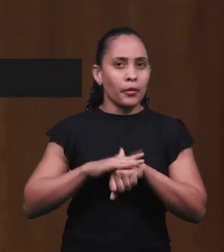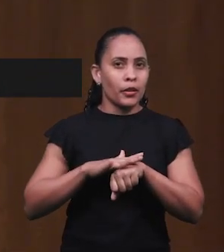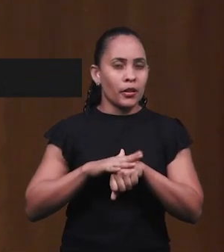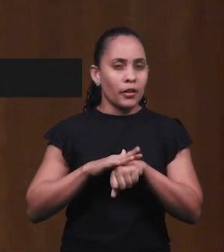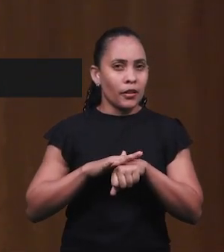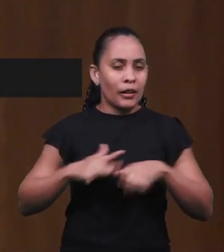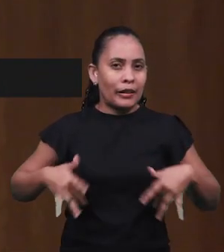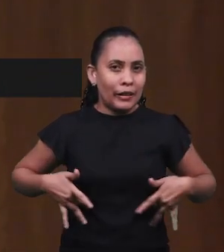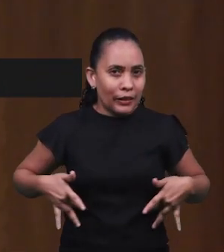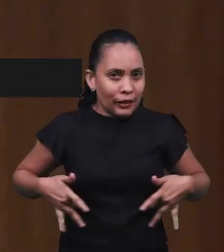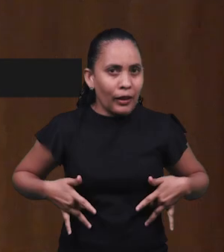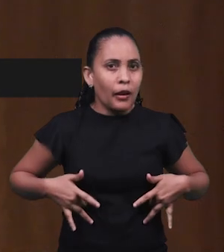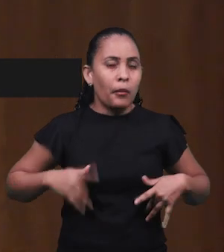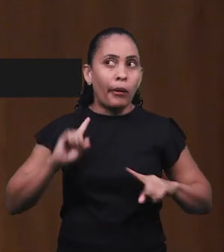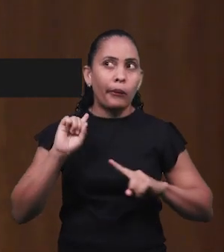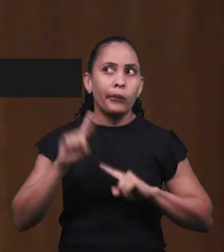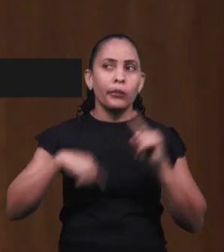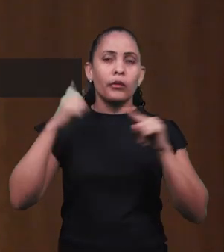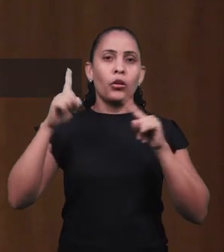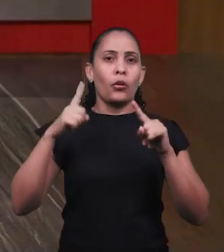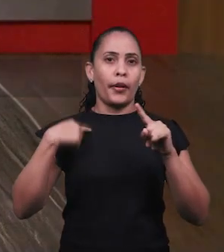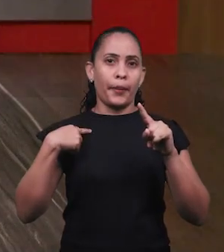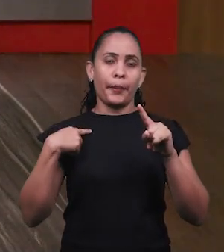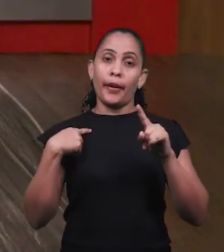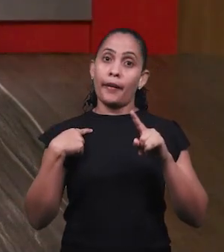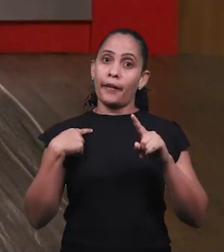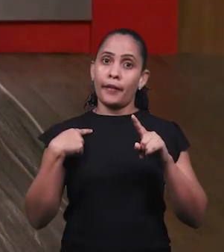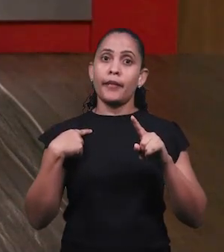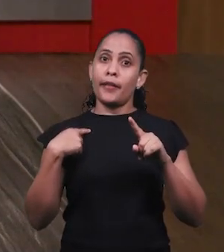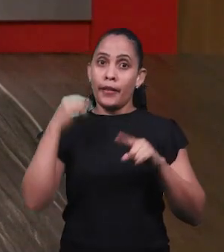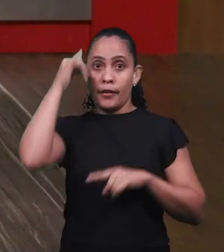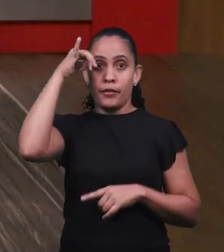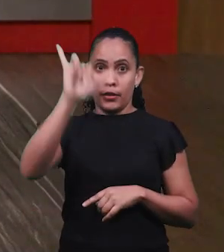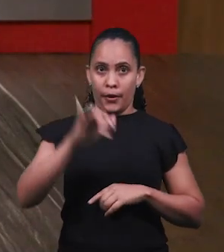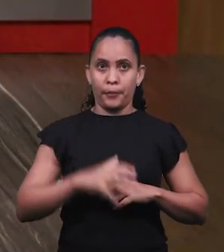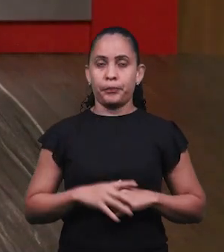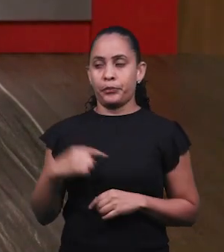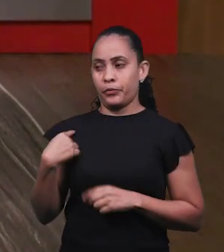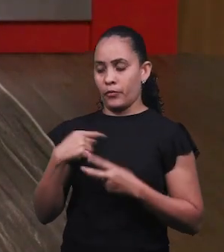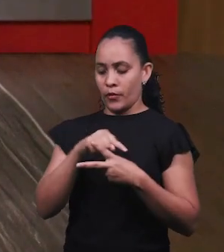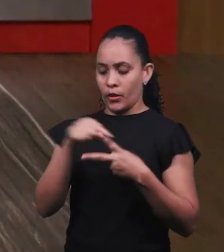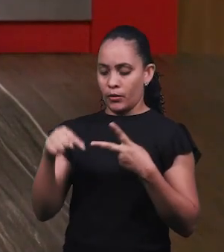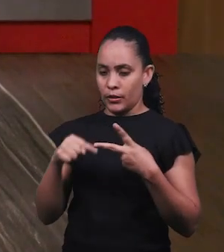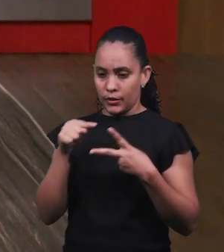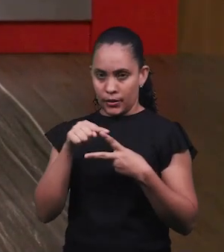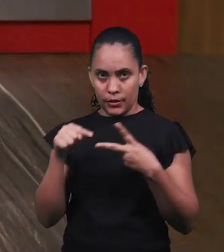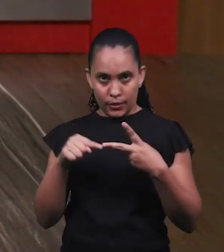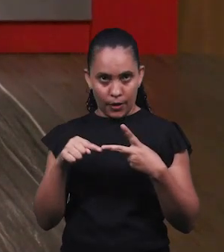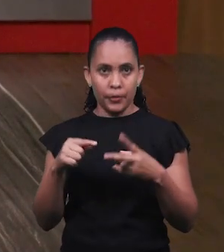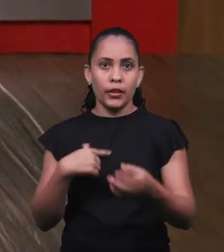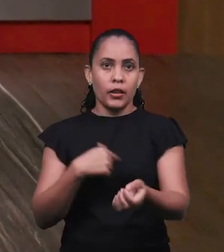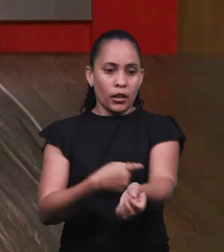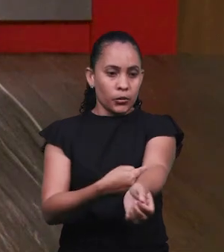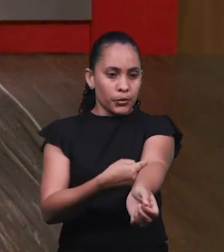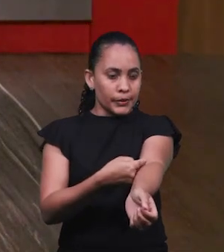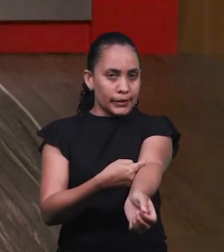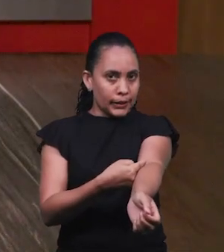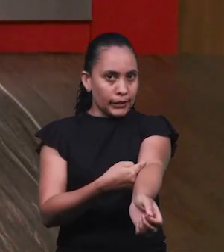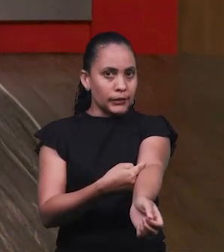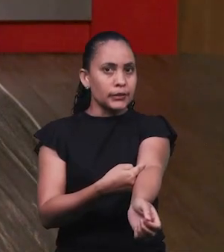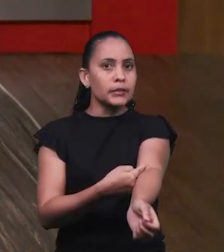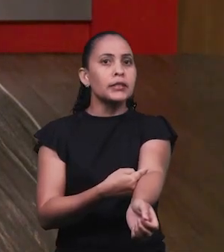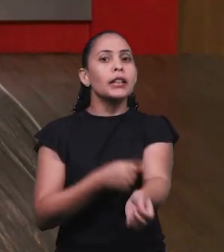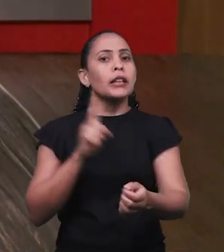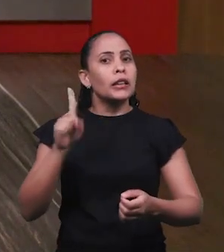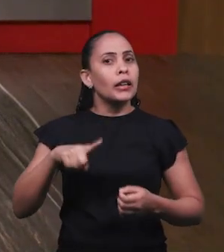prevenir a evolução da doença crônica renal? Então, exatamente isso. Nós temos 2 exames que é no sangue e que isso